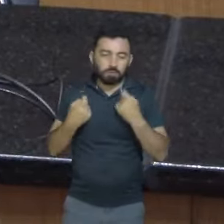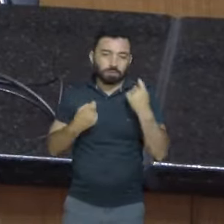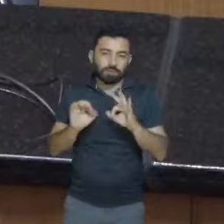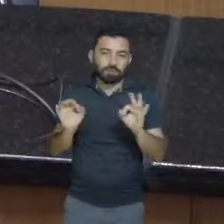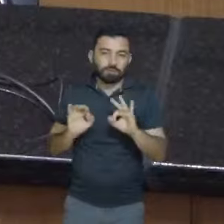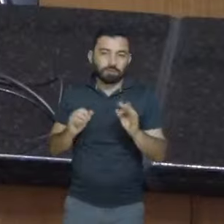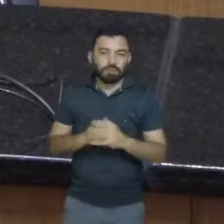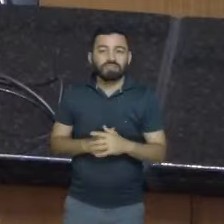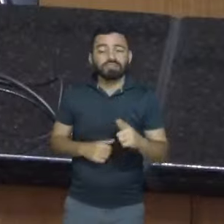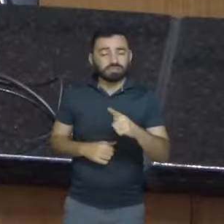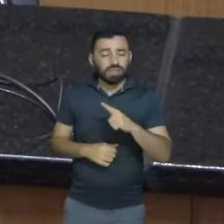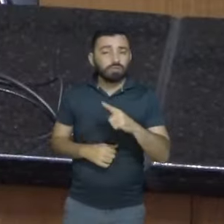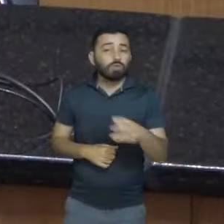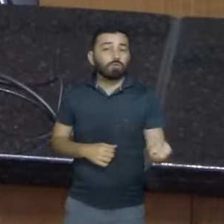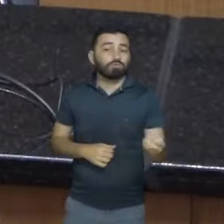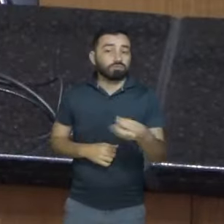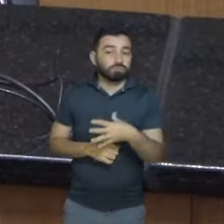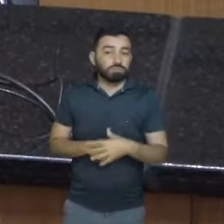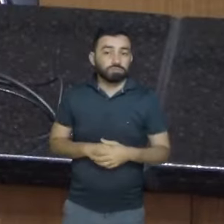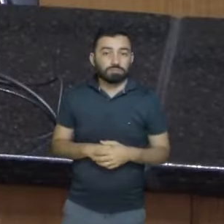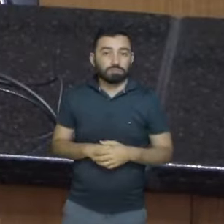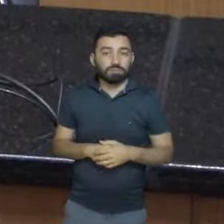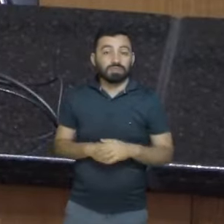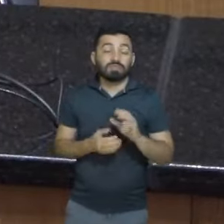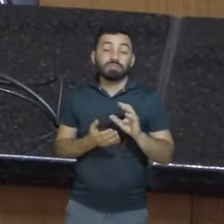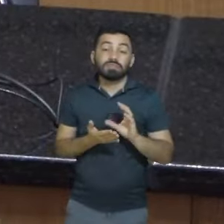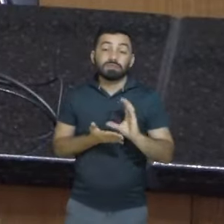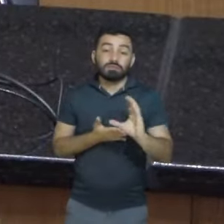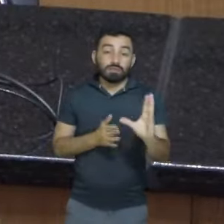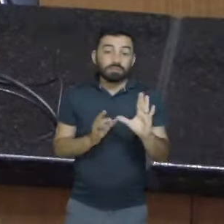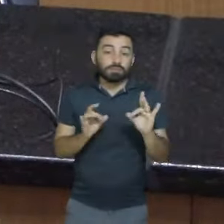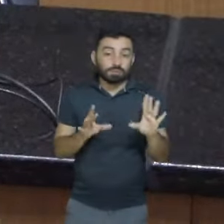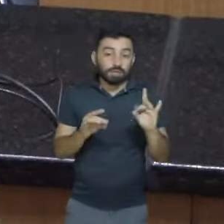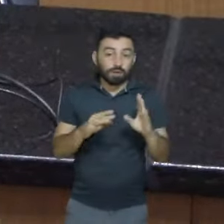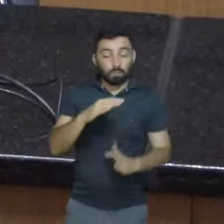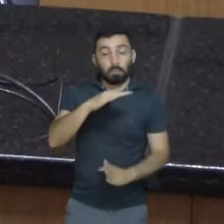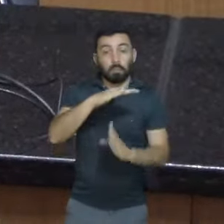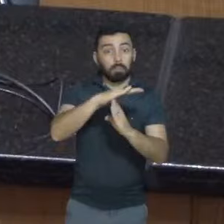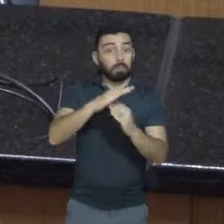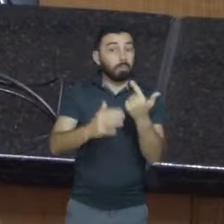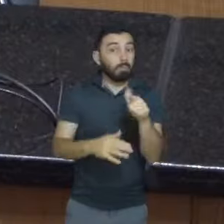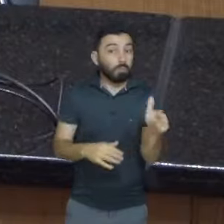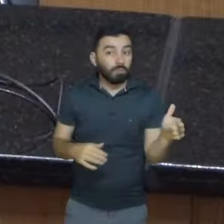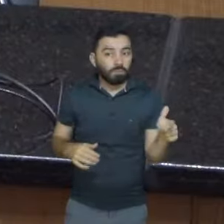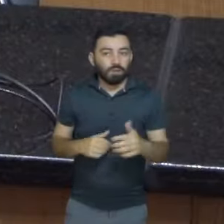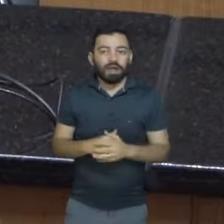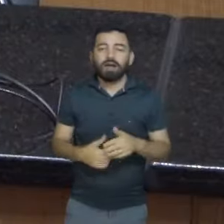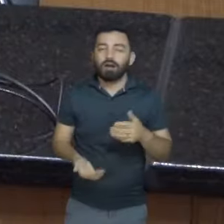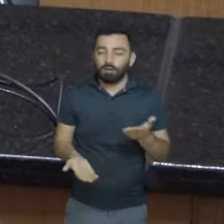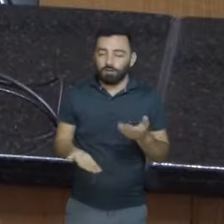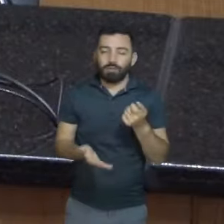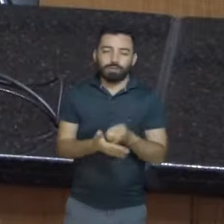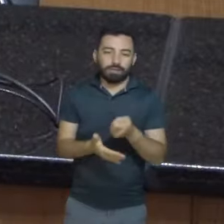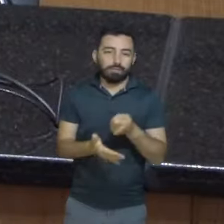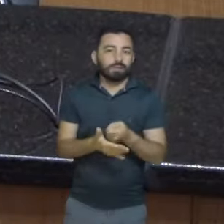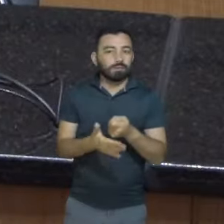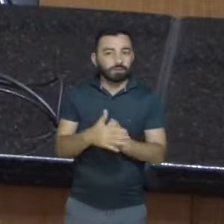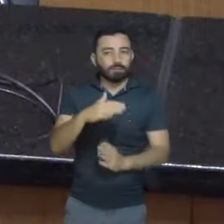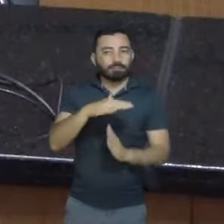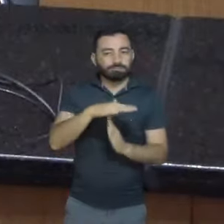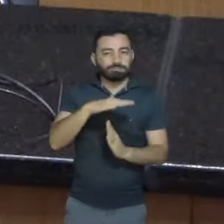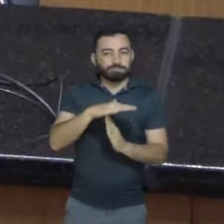algumas novidades. As transferências especiais não tinham teto de valor. Agora, obrigatoriamente, vai ter que ter. Então, o